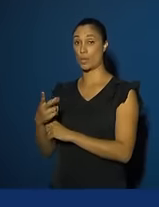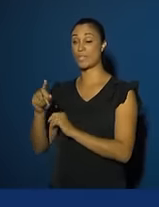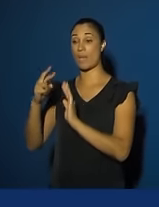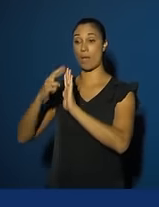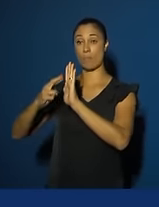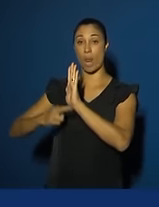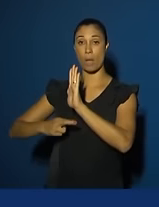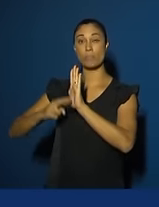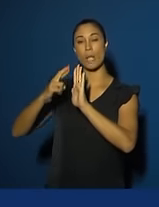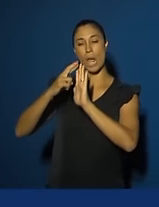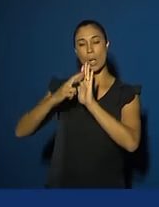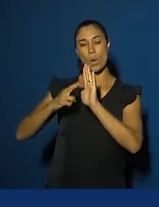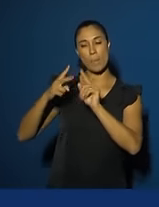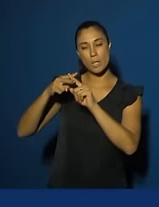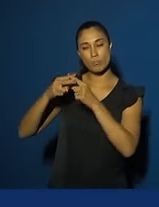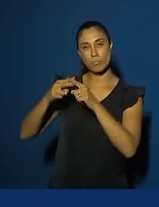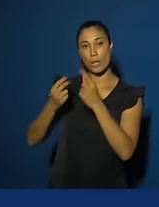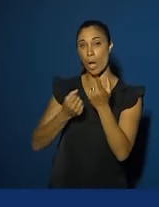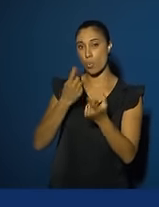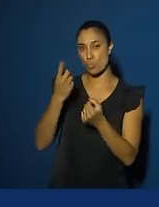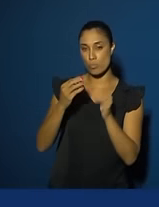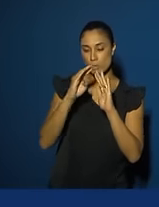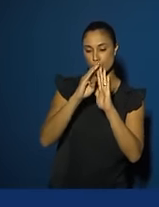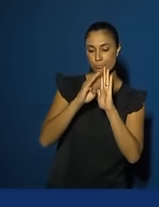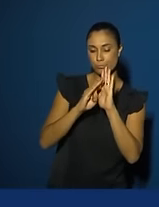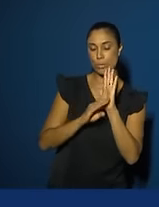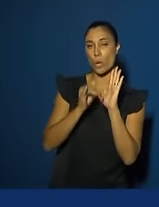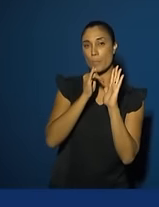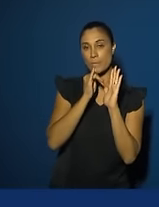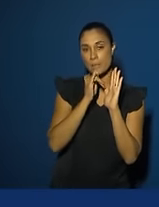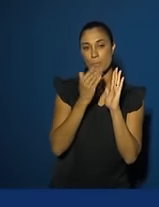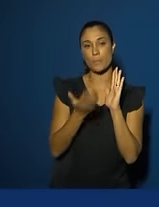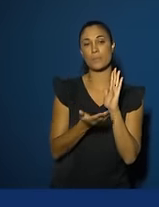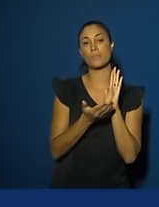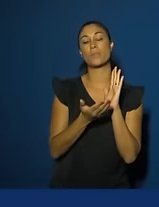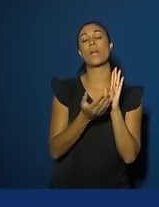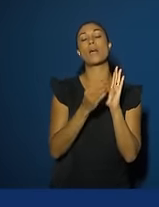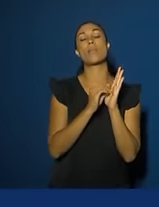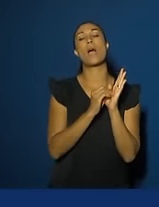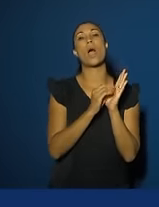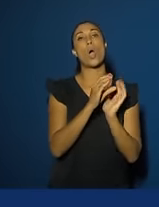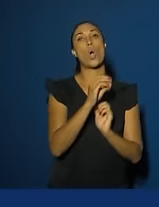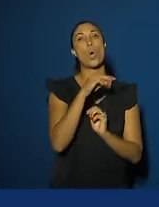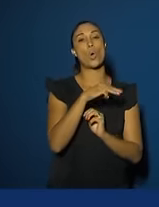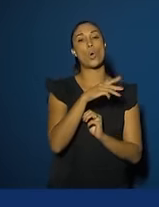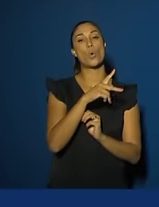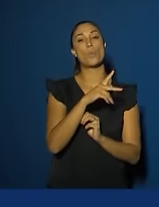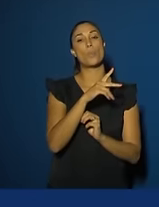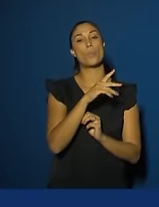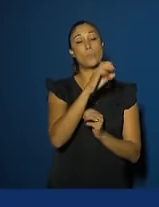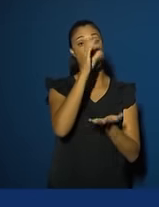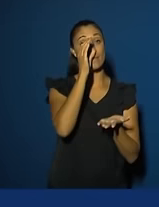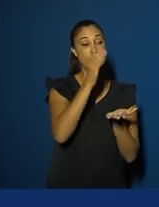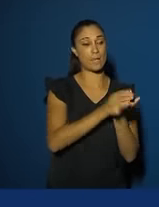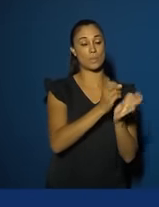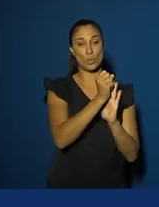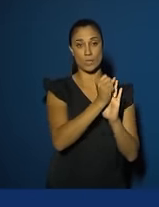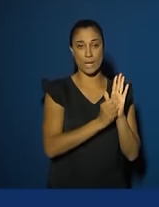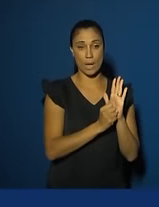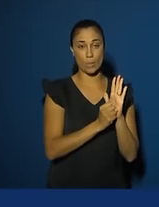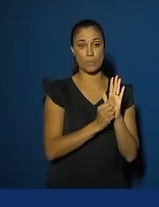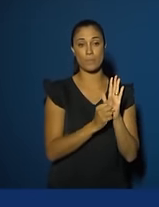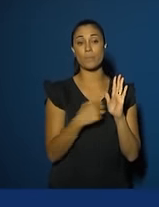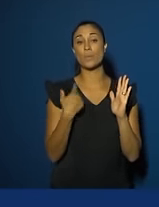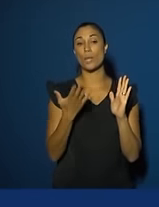regulamenta alguns algumas questões como por exemplo a da compensação da tese do século eu